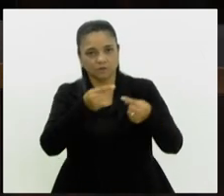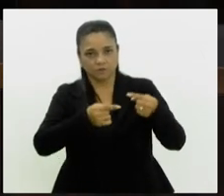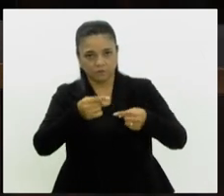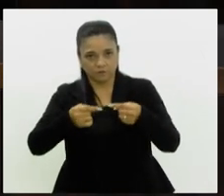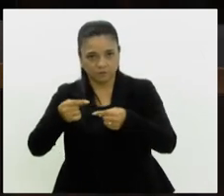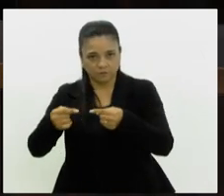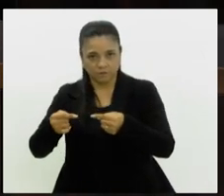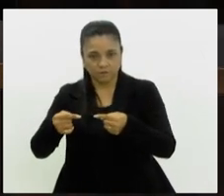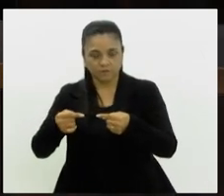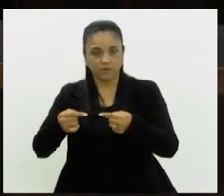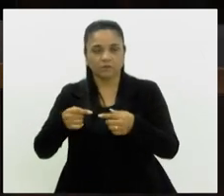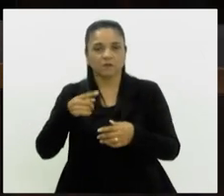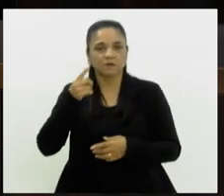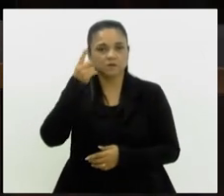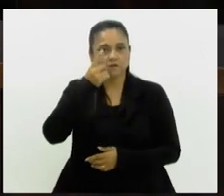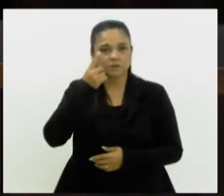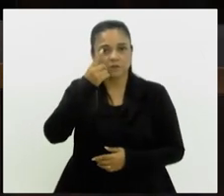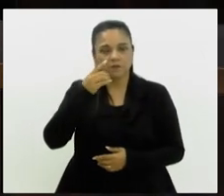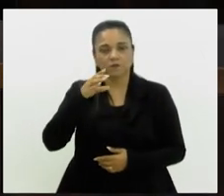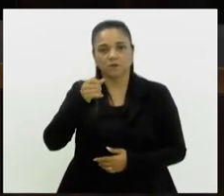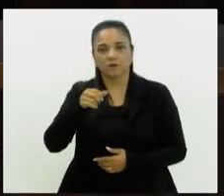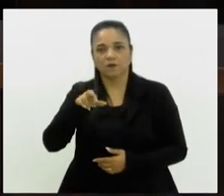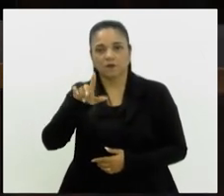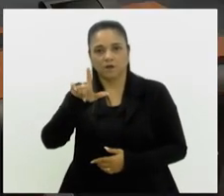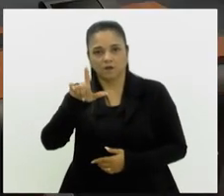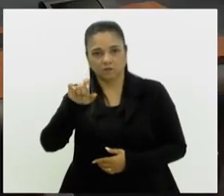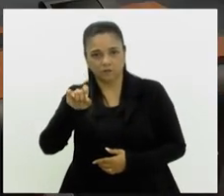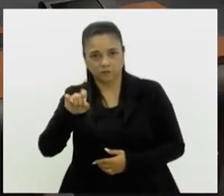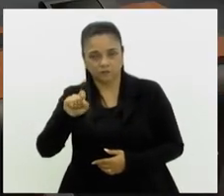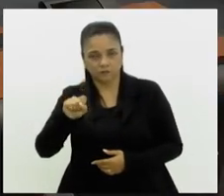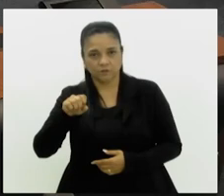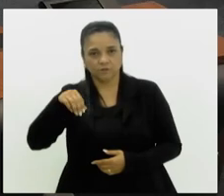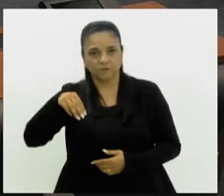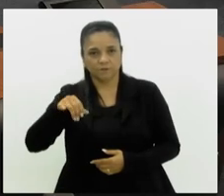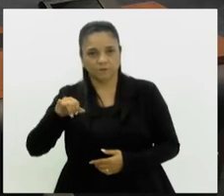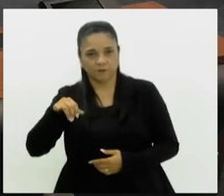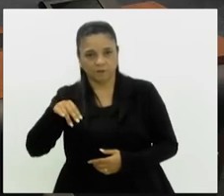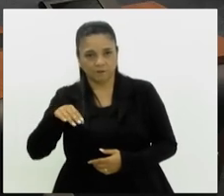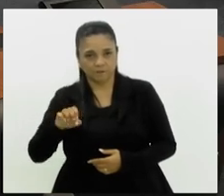discussão, deputado Carlos Mink, para discutir.